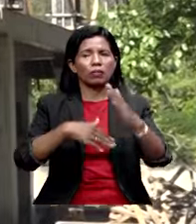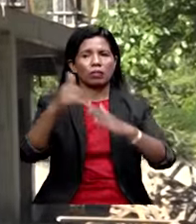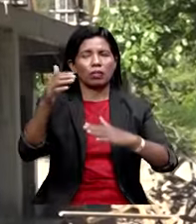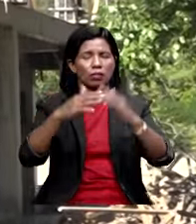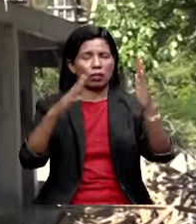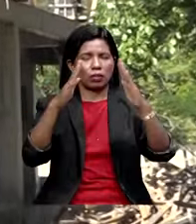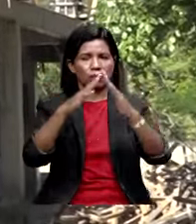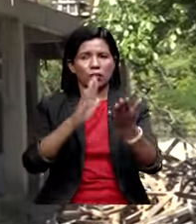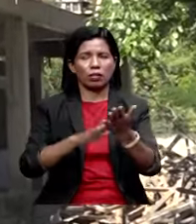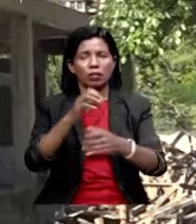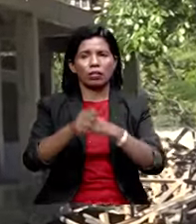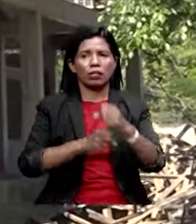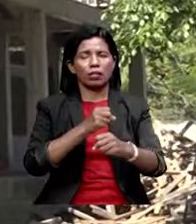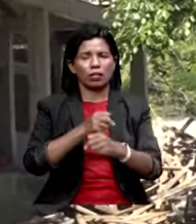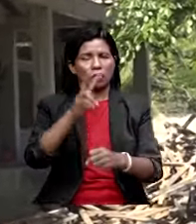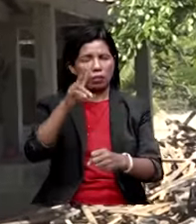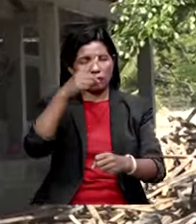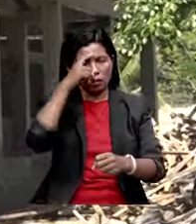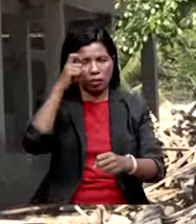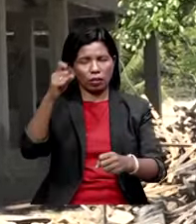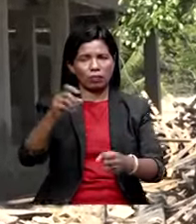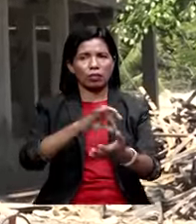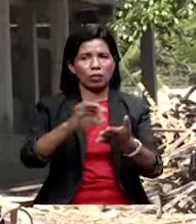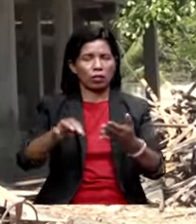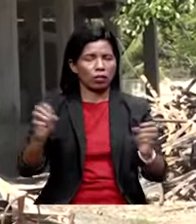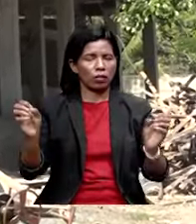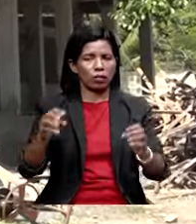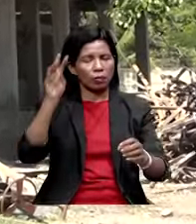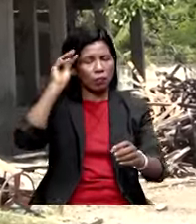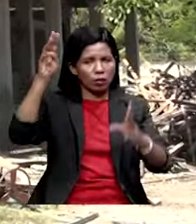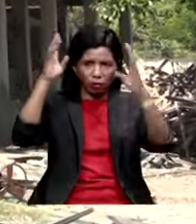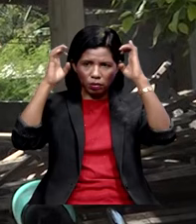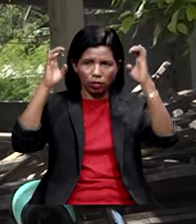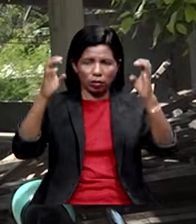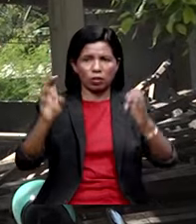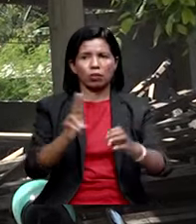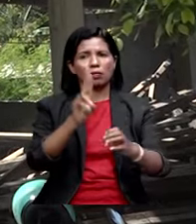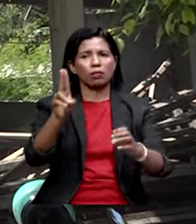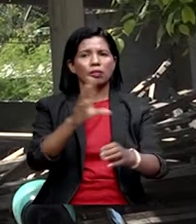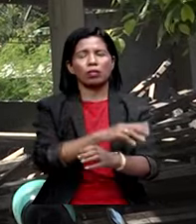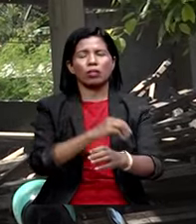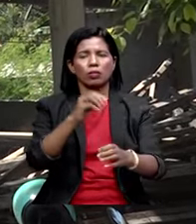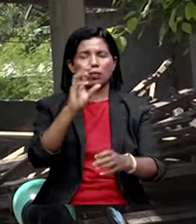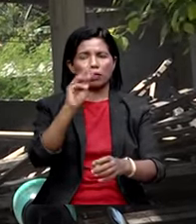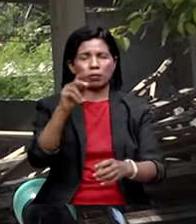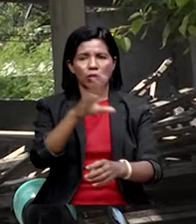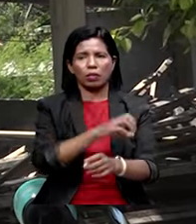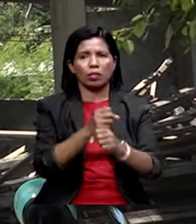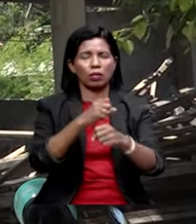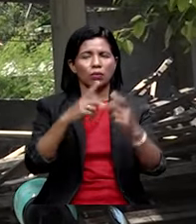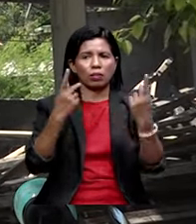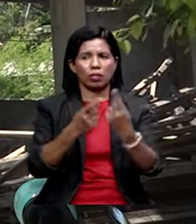escola refere durante tinen ruona, também ia contrato no Ministério da Educação ou companhia malu com o pessoal halo, companhia tem